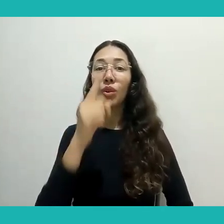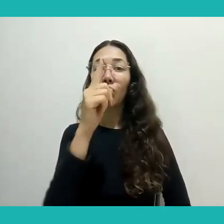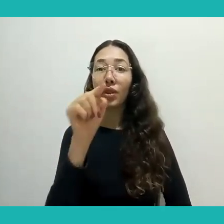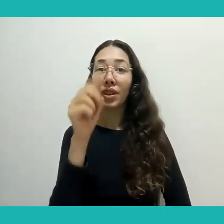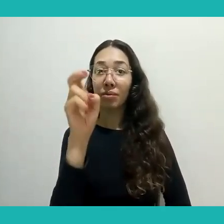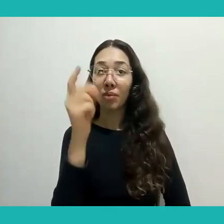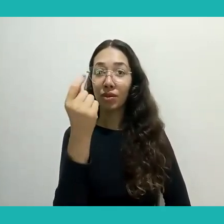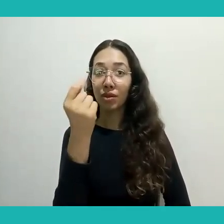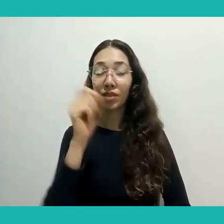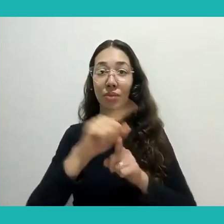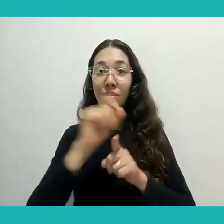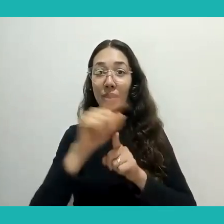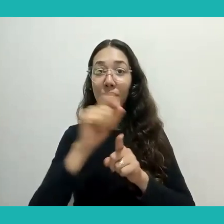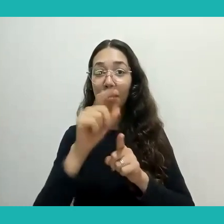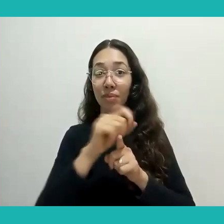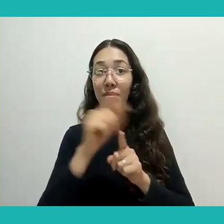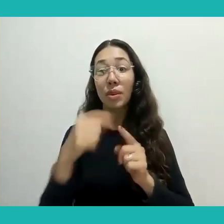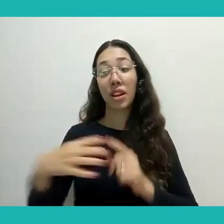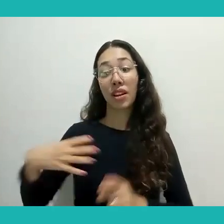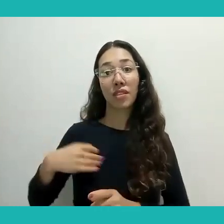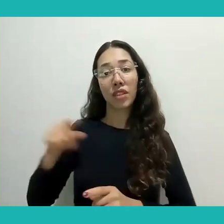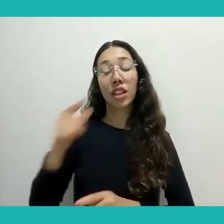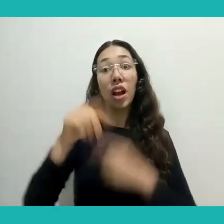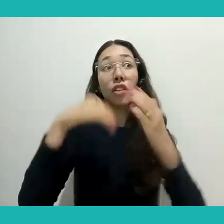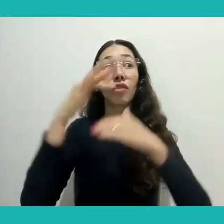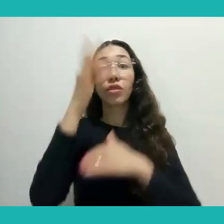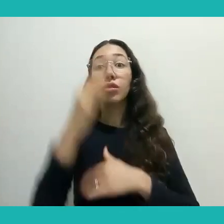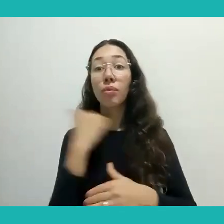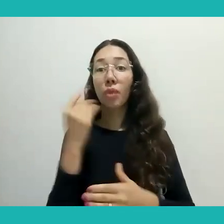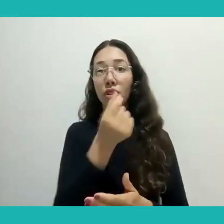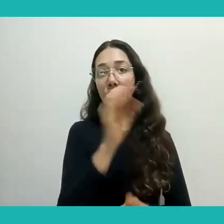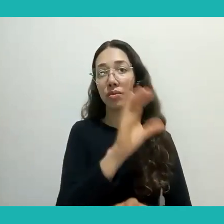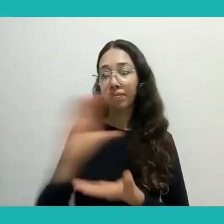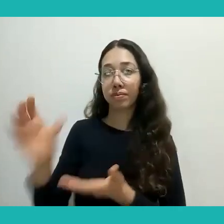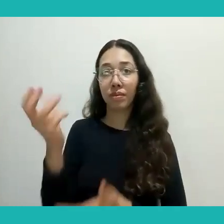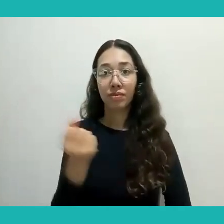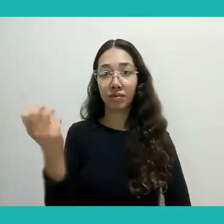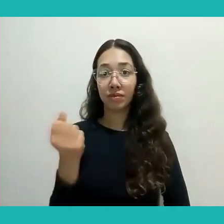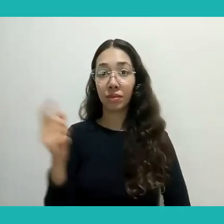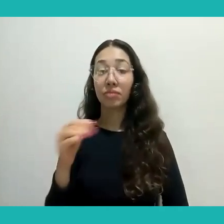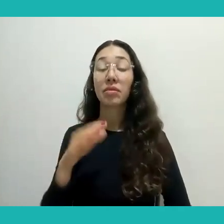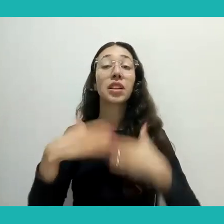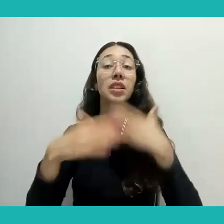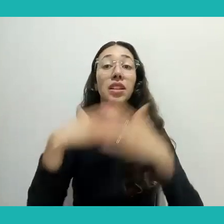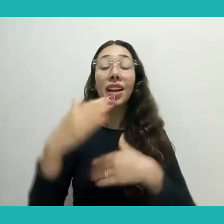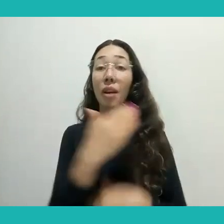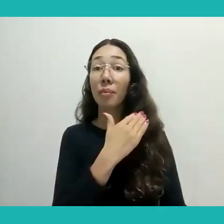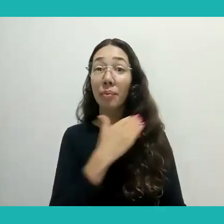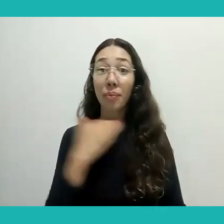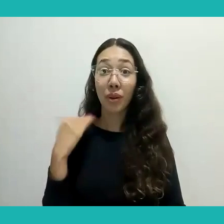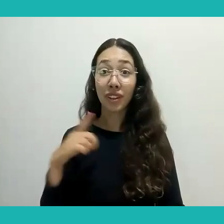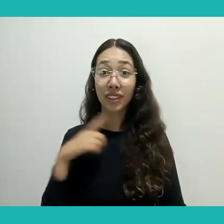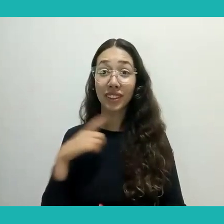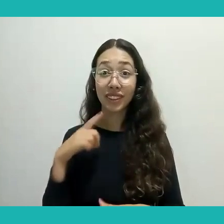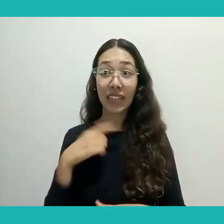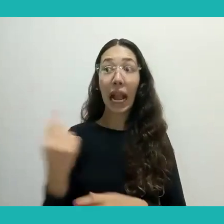para manter a filha não inválida como pensionista vitalícia. Caso morto esse pai instituidor anteriormente ao advento